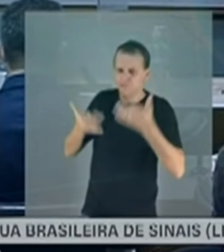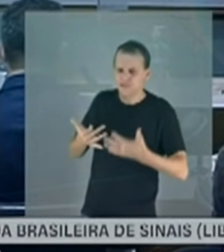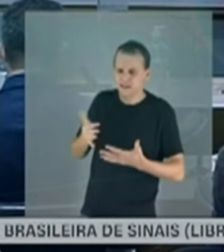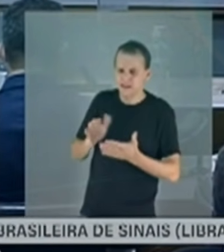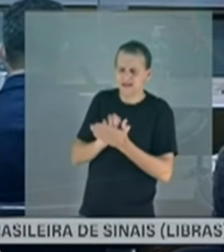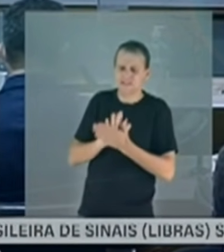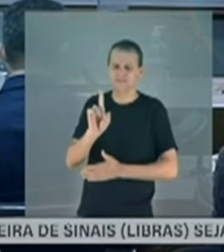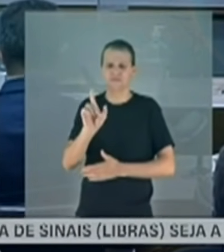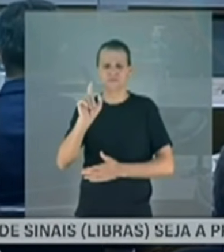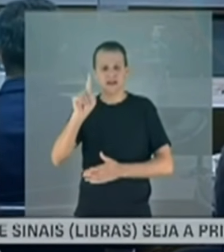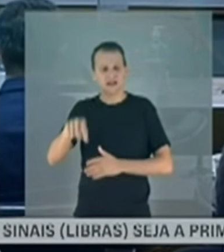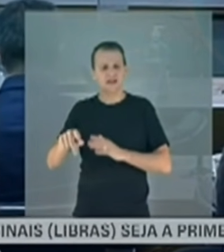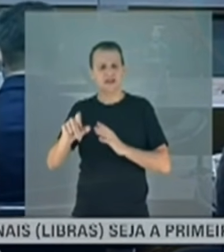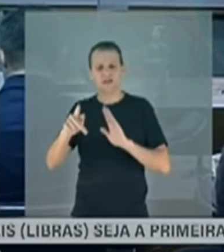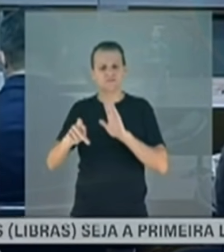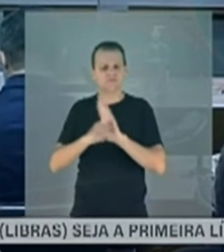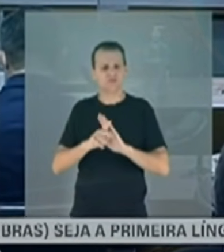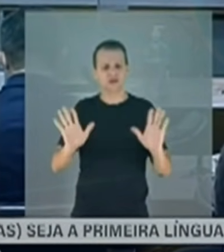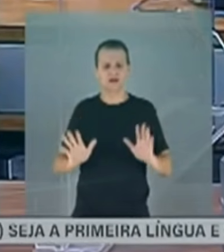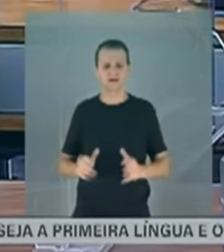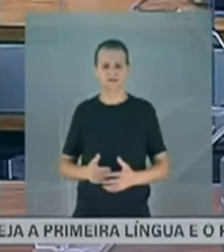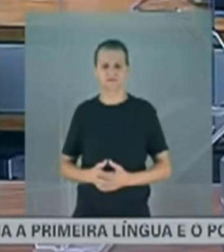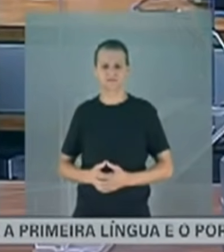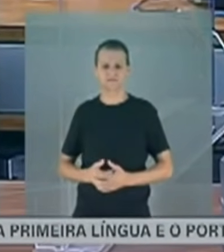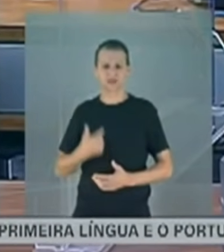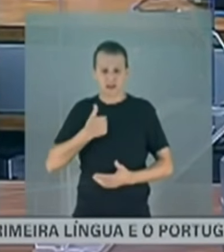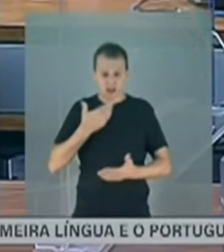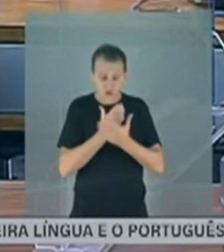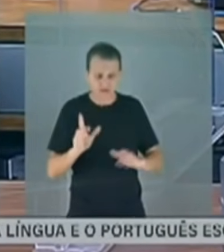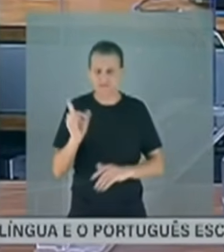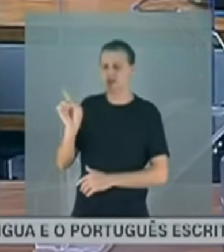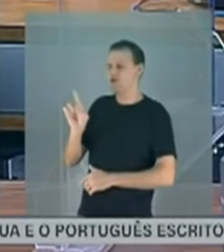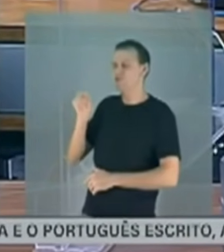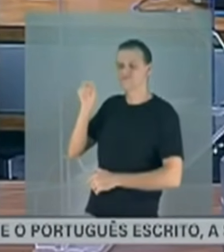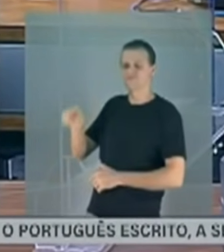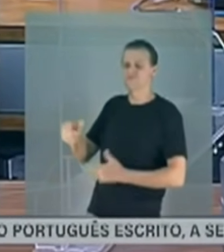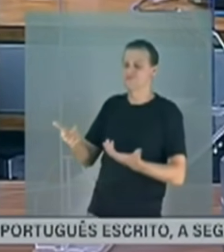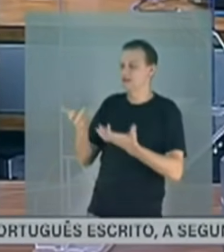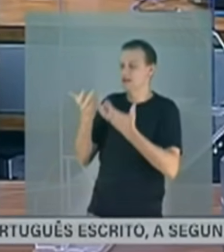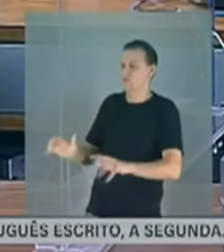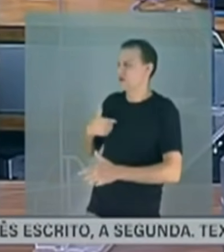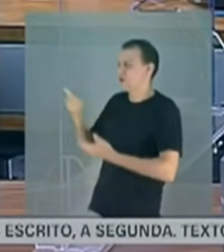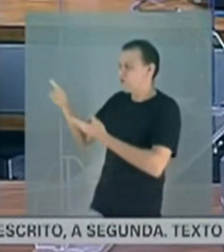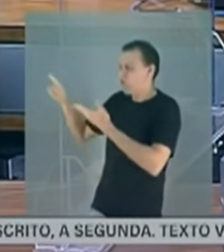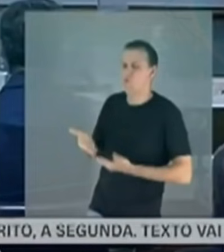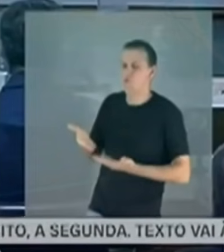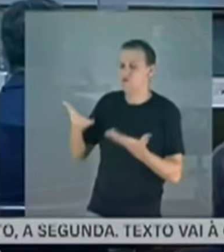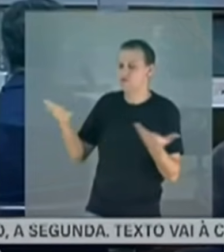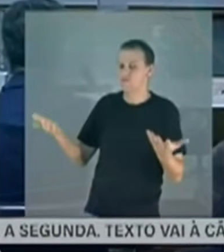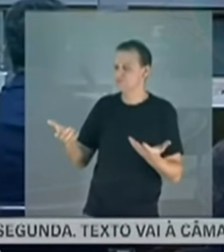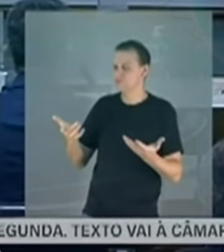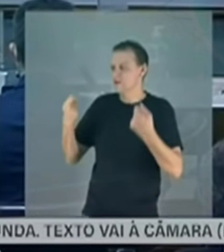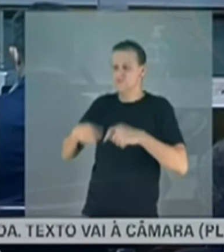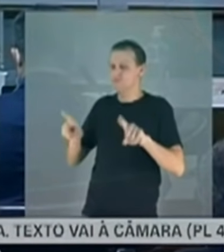Tá, é só questão de ordem. Está indeferido. O senhor vai permitir que eu termine o meu tempo? Não, se Vossa Excelência não está querendo que eu convoque o Carlos Gabas, extra-oficial, eu